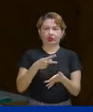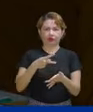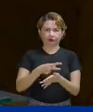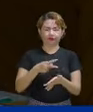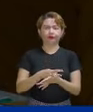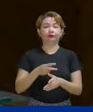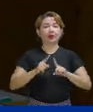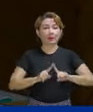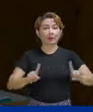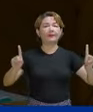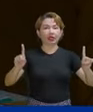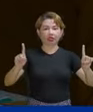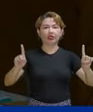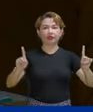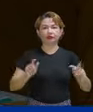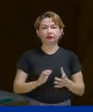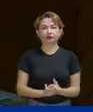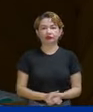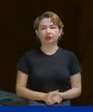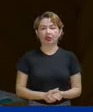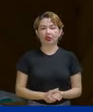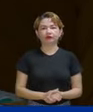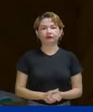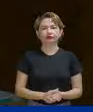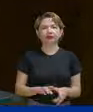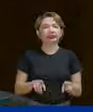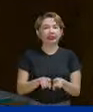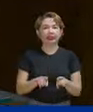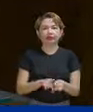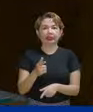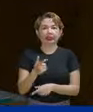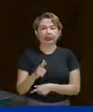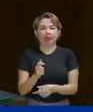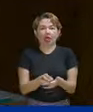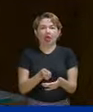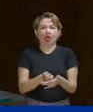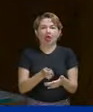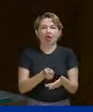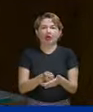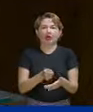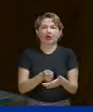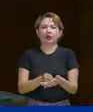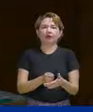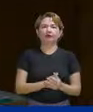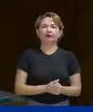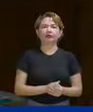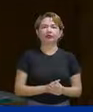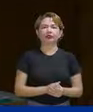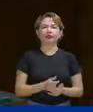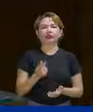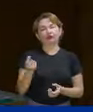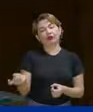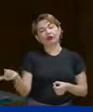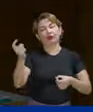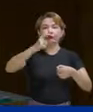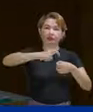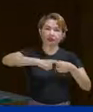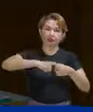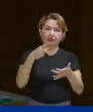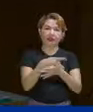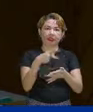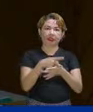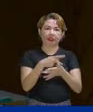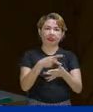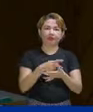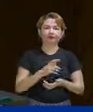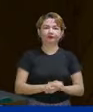irregularidade, porém, sem ter havido enfrentamento da exigência de recolhimento da quantia aplicada de forma